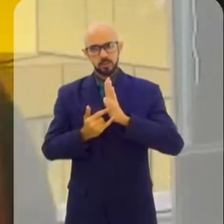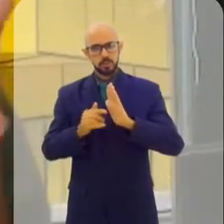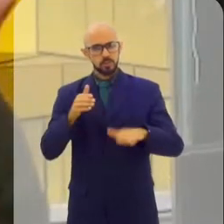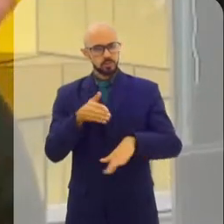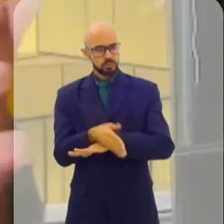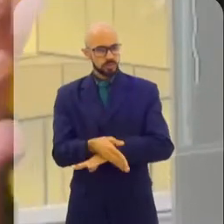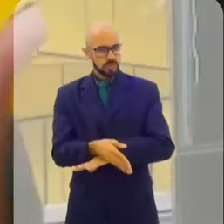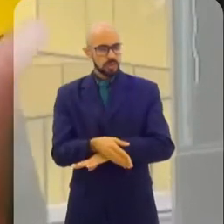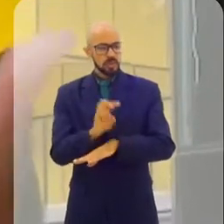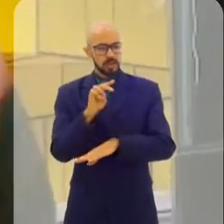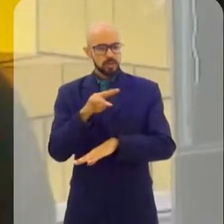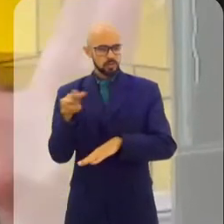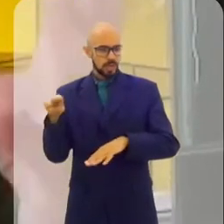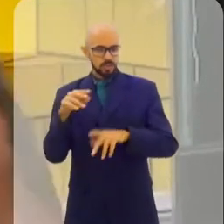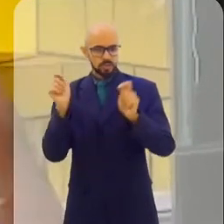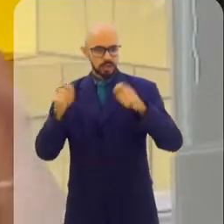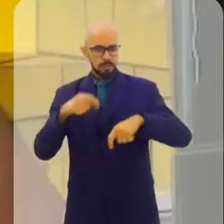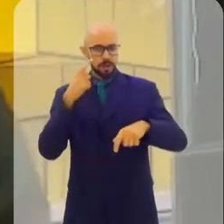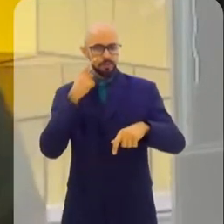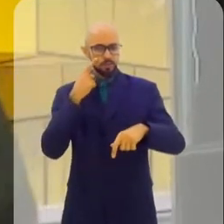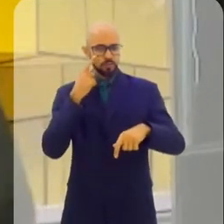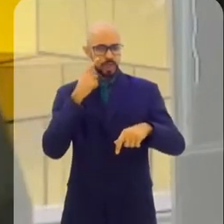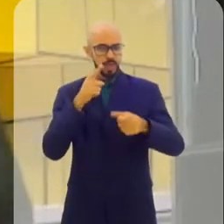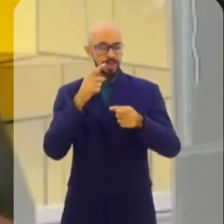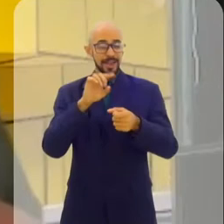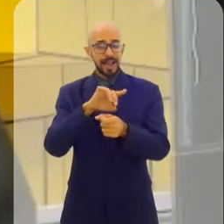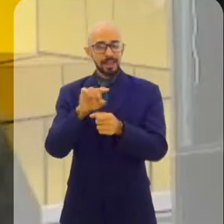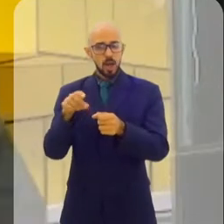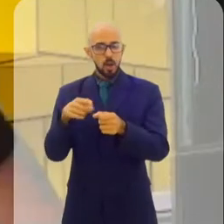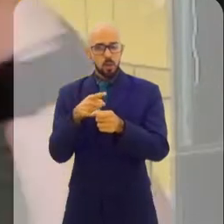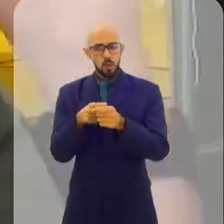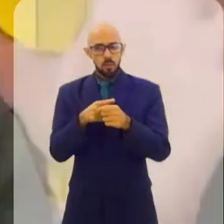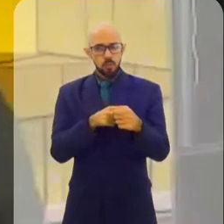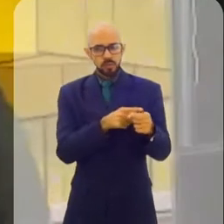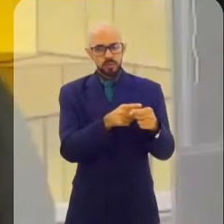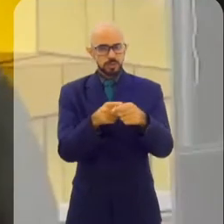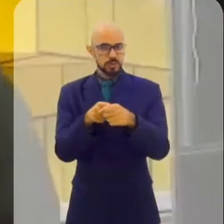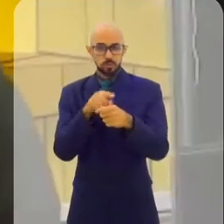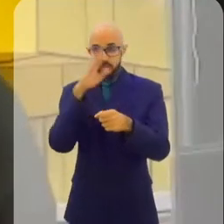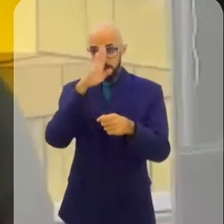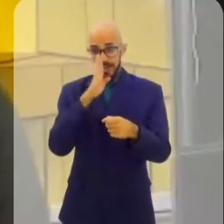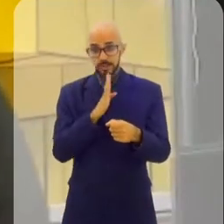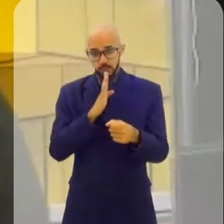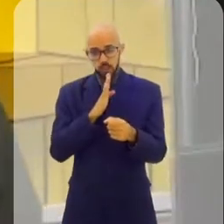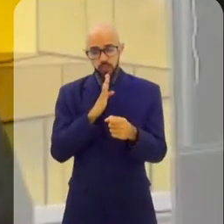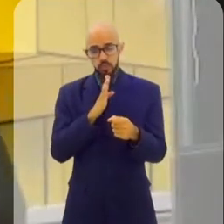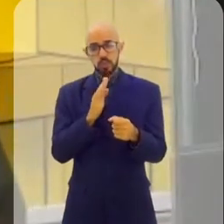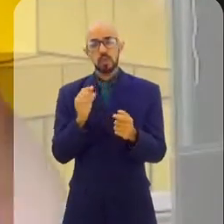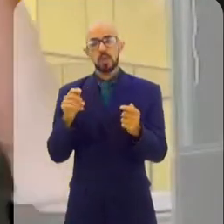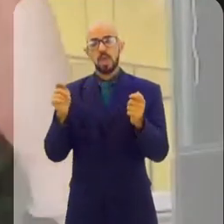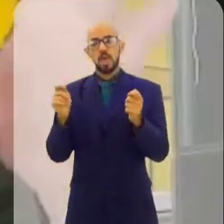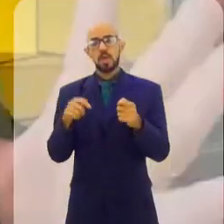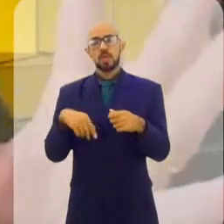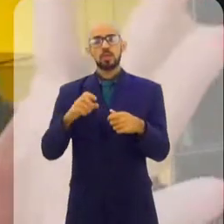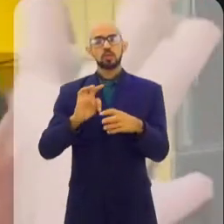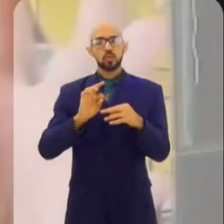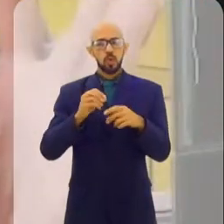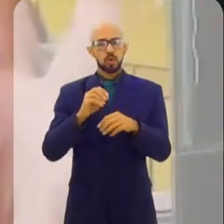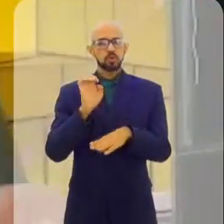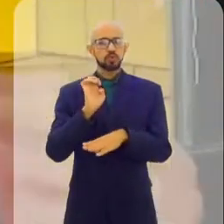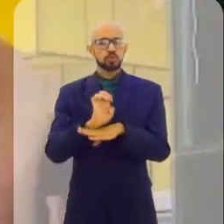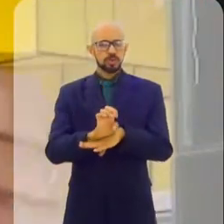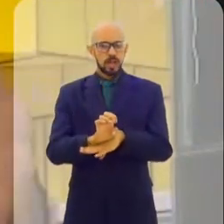da Firjan, você consegue ver por município. O estudo não é só Rio de Janeiro, a gente consegue pegar base de dados Brasil. Então, a gente tem todos